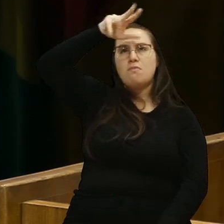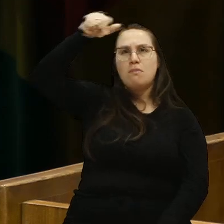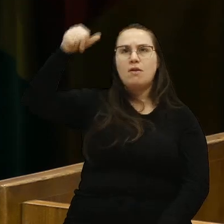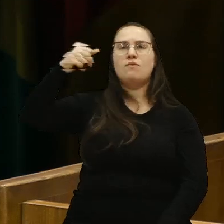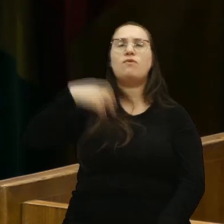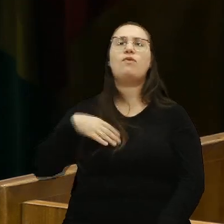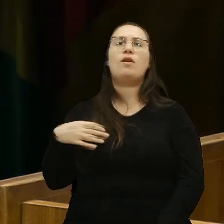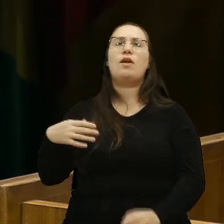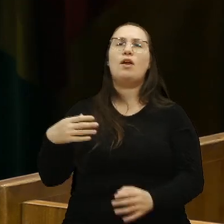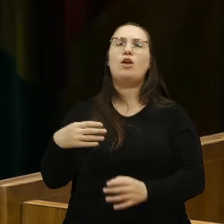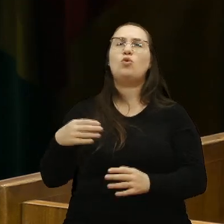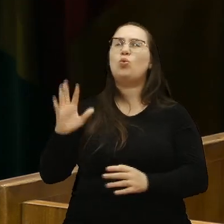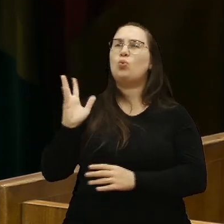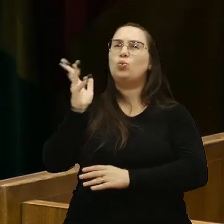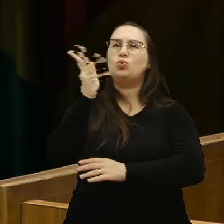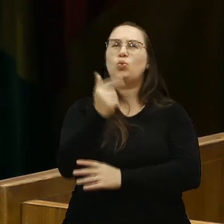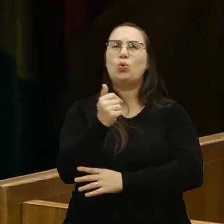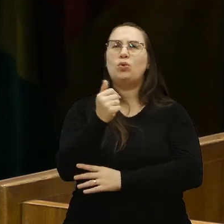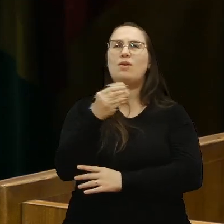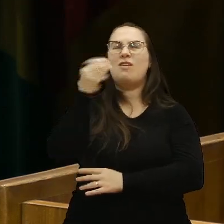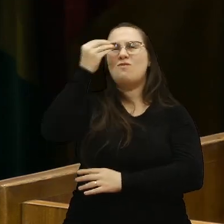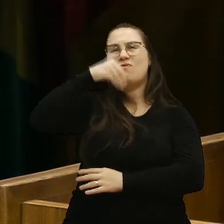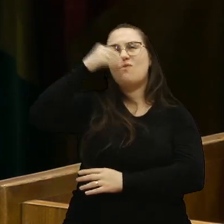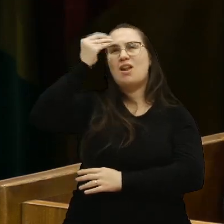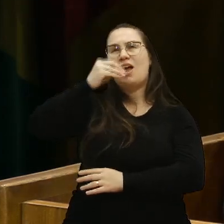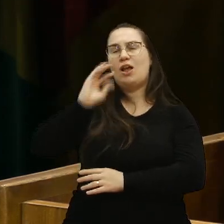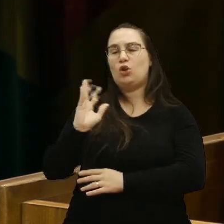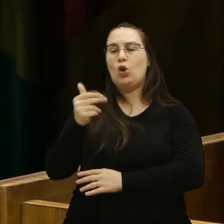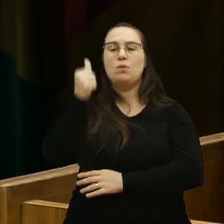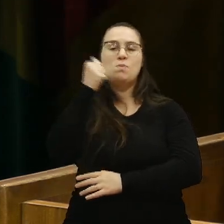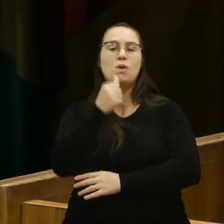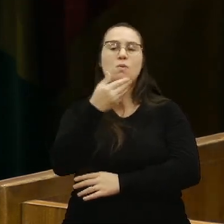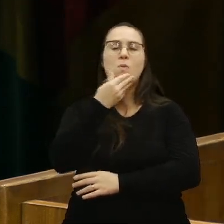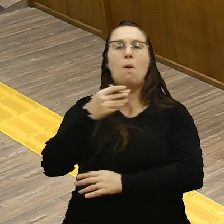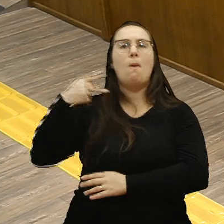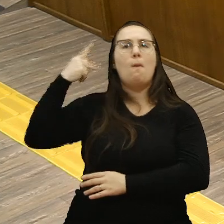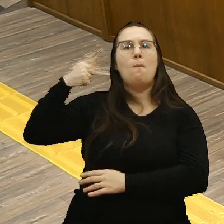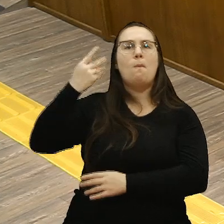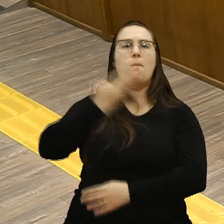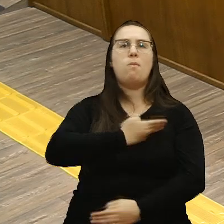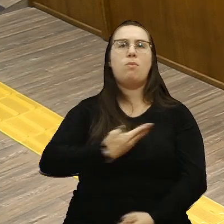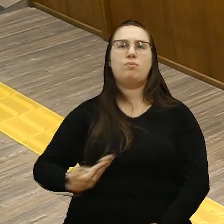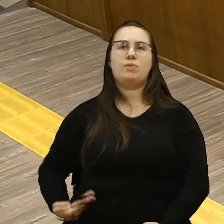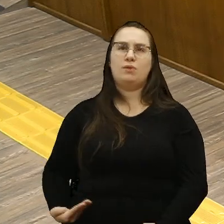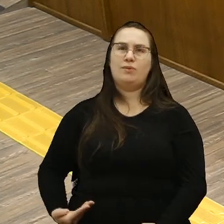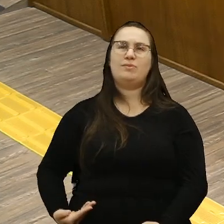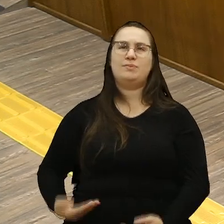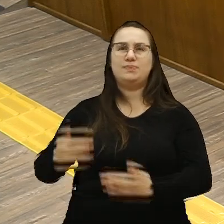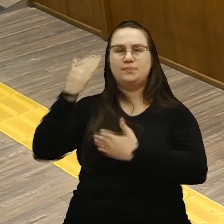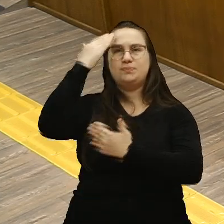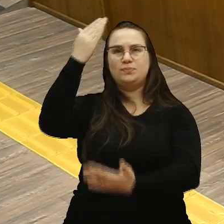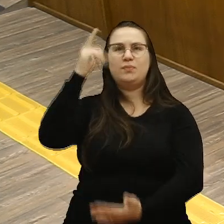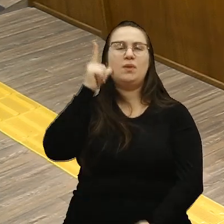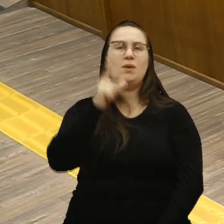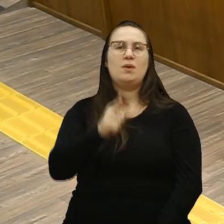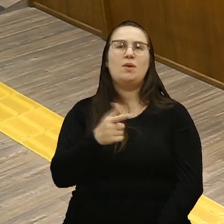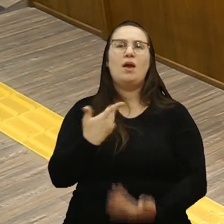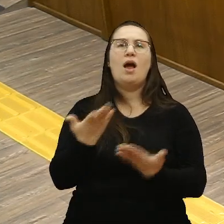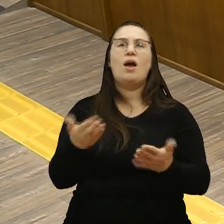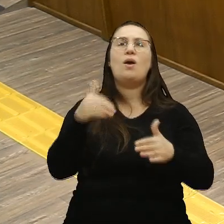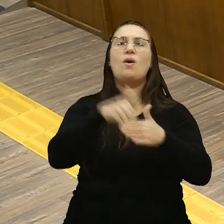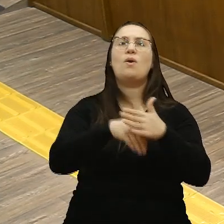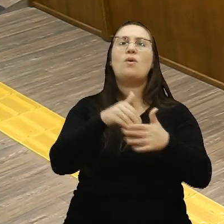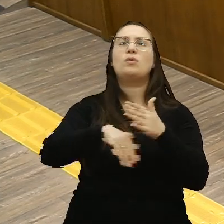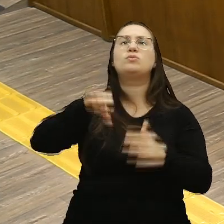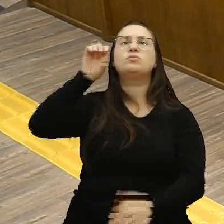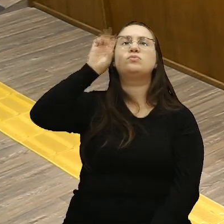crianças, porque senão a gente fada e fracassa enquanto homens e mulheres públicas. Muito obrigado. Obrigado, vereador Lucas Cariato. Próximo inscrito, vereador